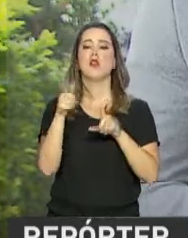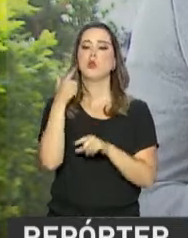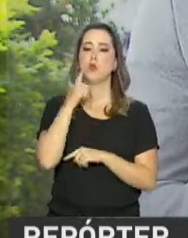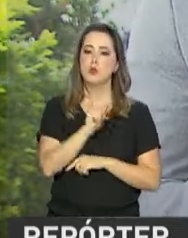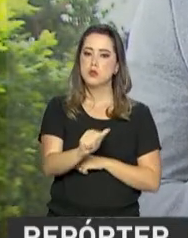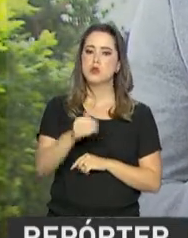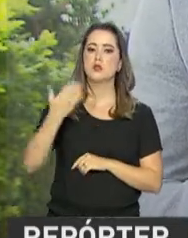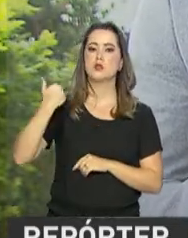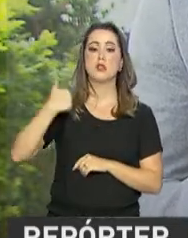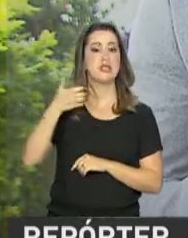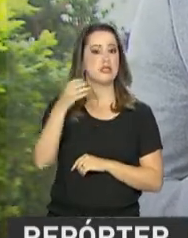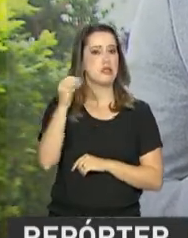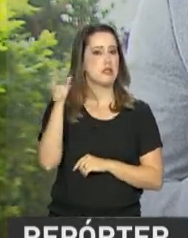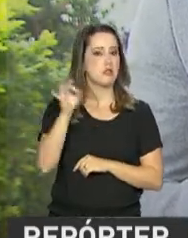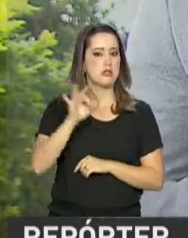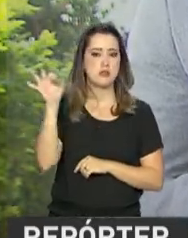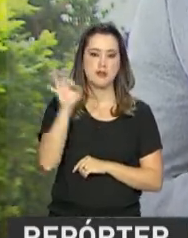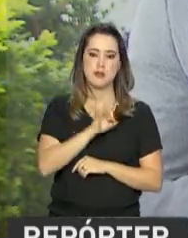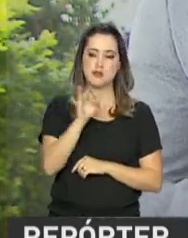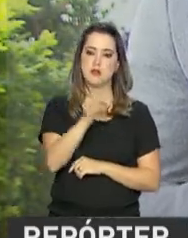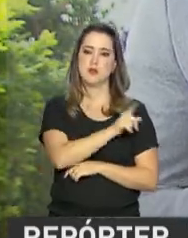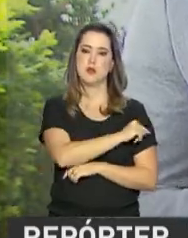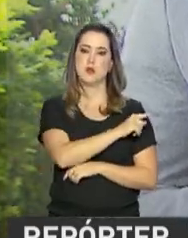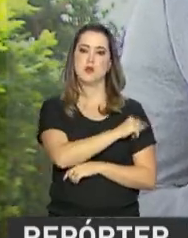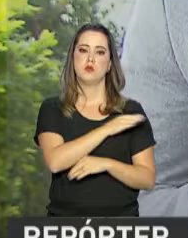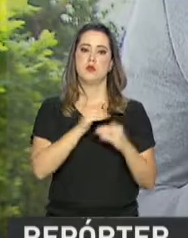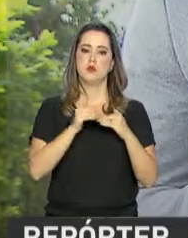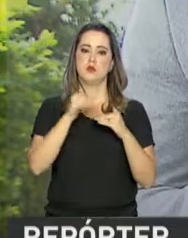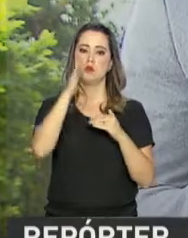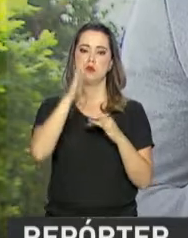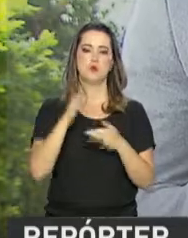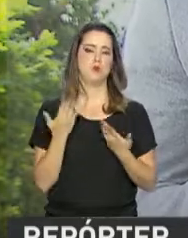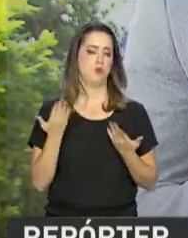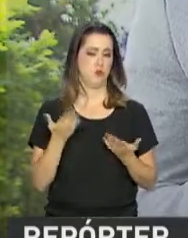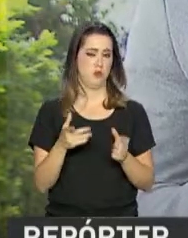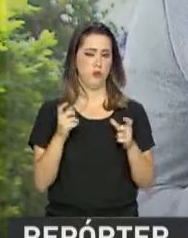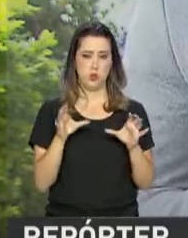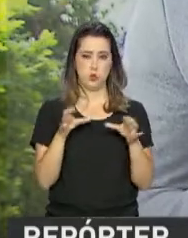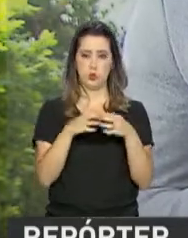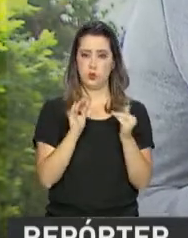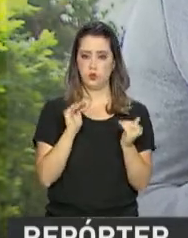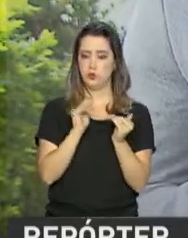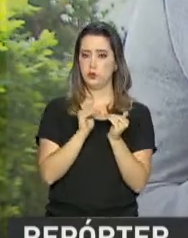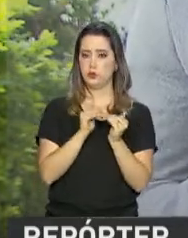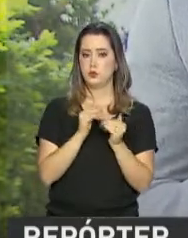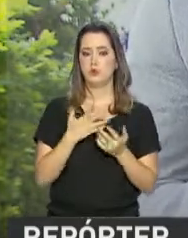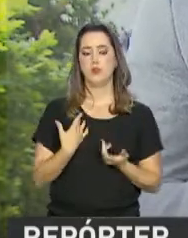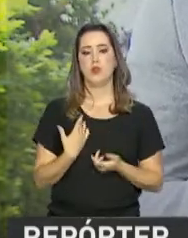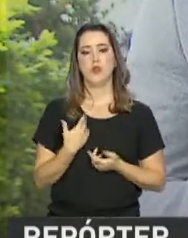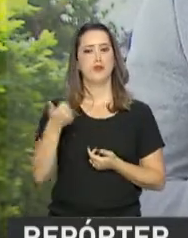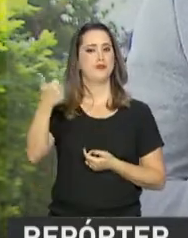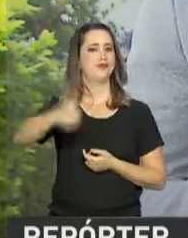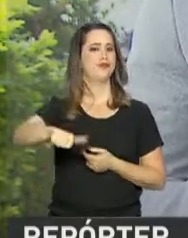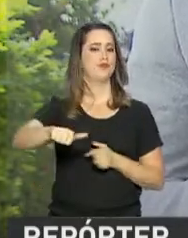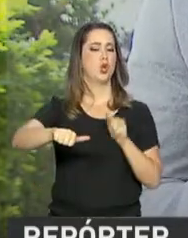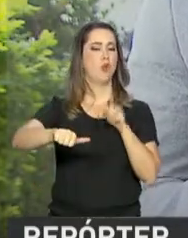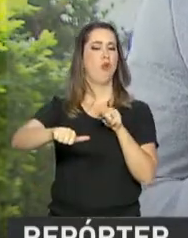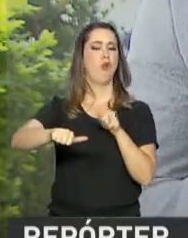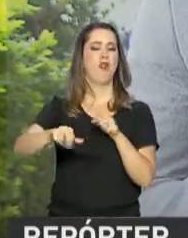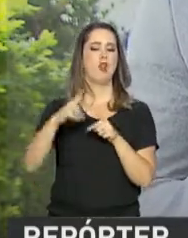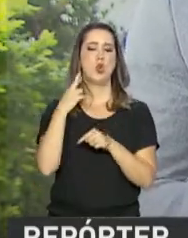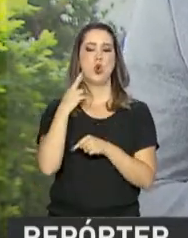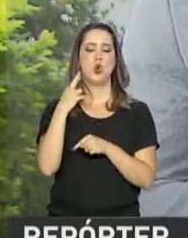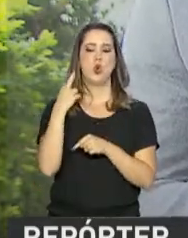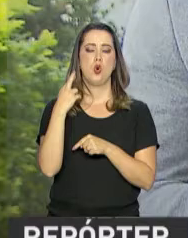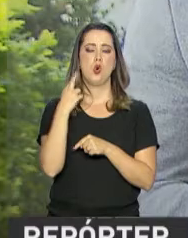seja tiveram índices de cobertura acima de 90% do público alvo os piores resultados são em roraima